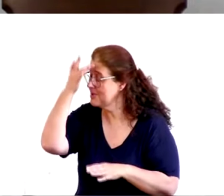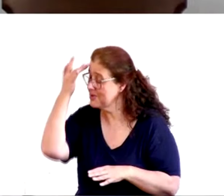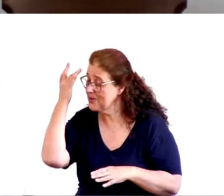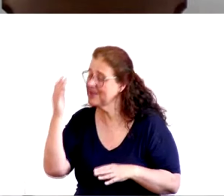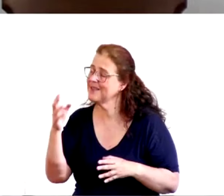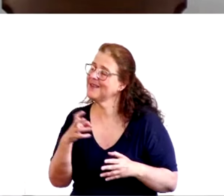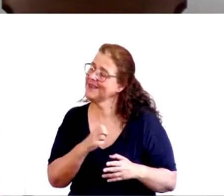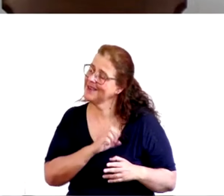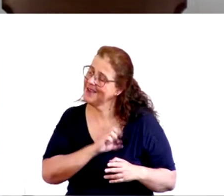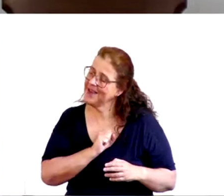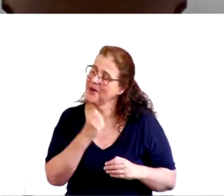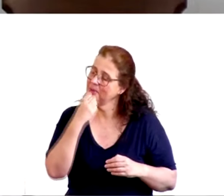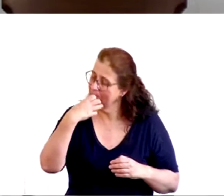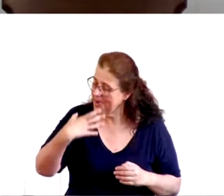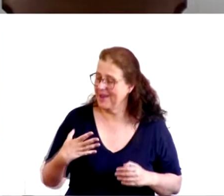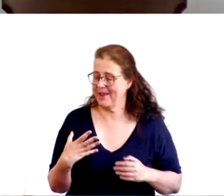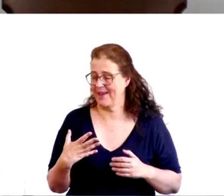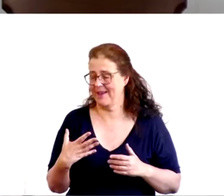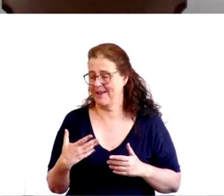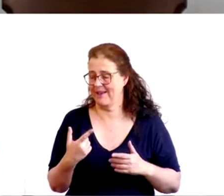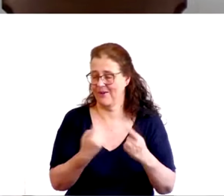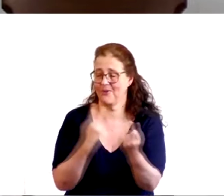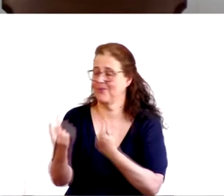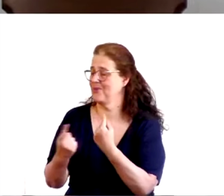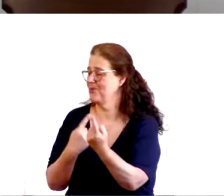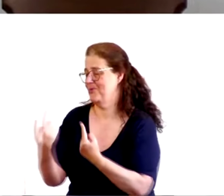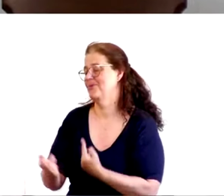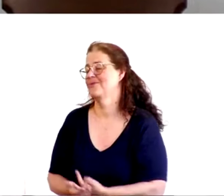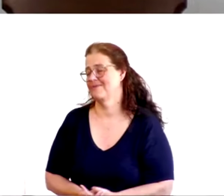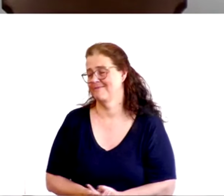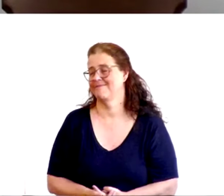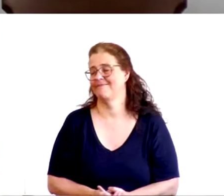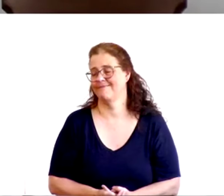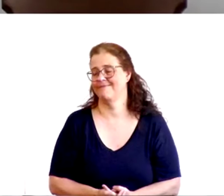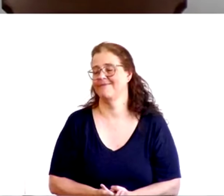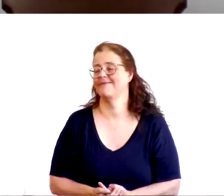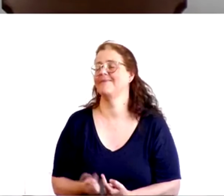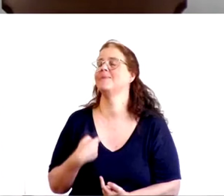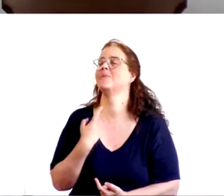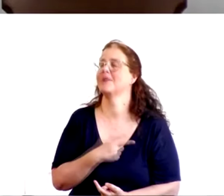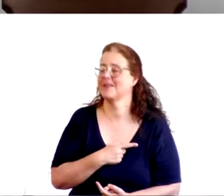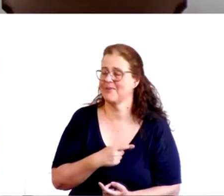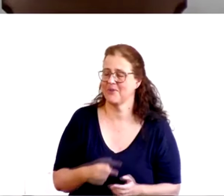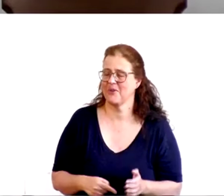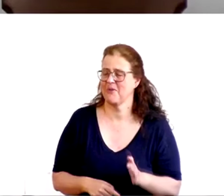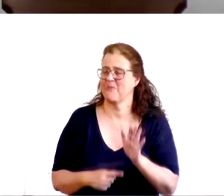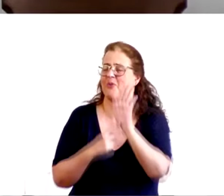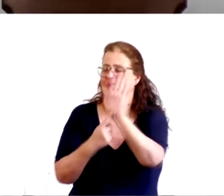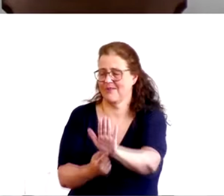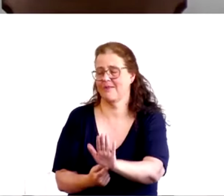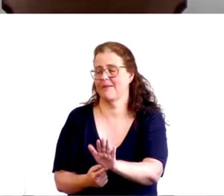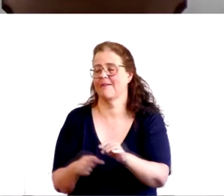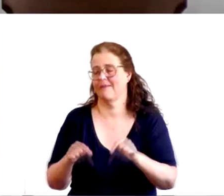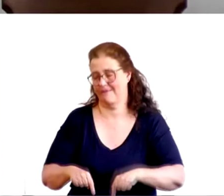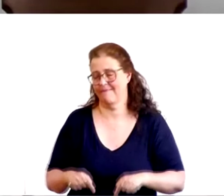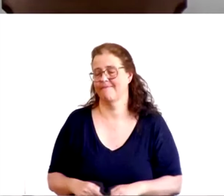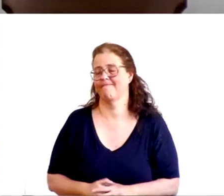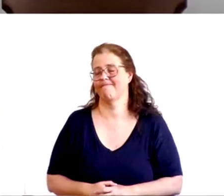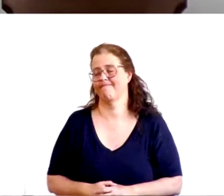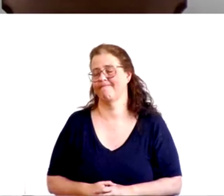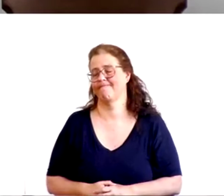paciente, longânima, benigna, possamos marcar esta geração. Senhor, o Senhor está no nosso